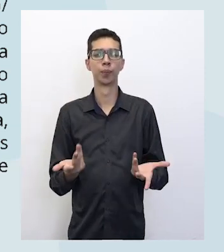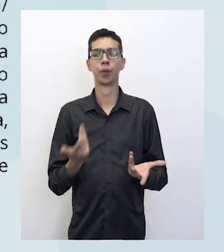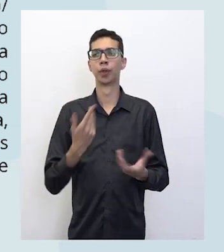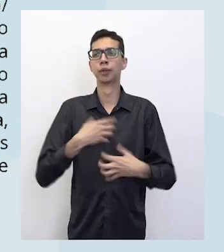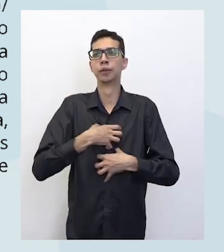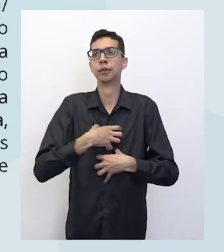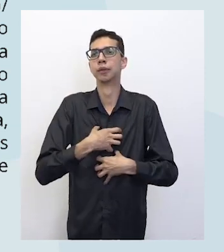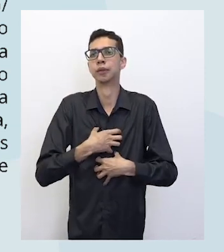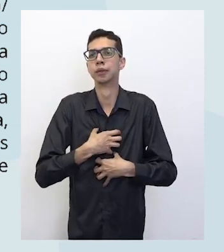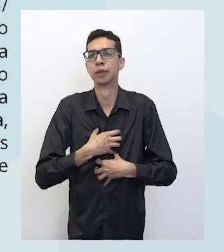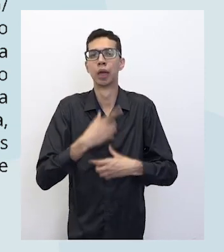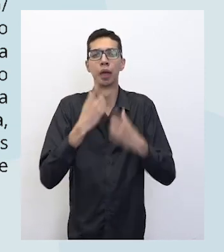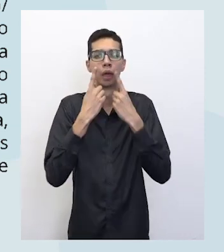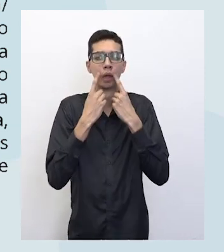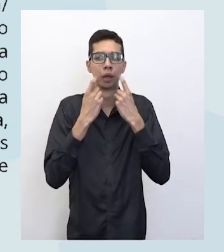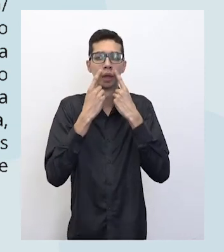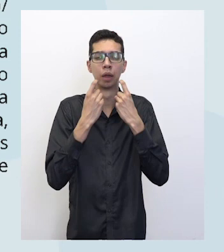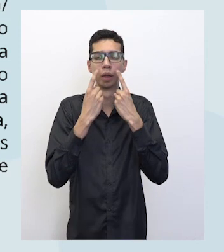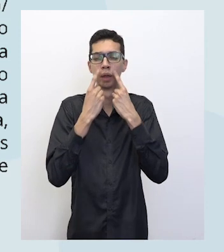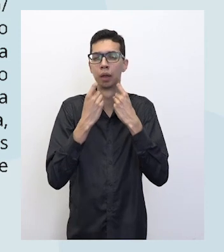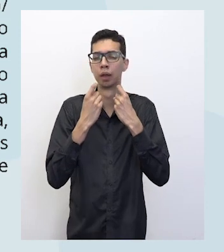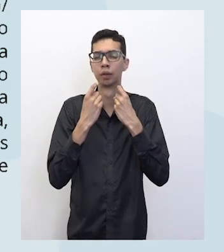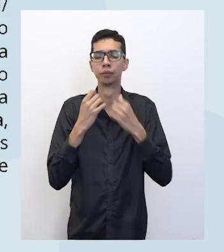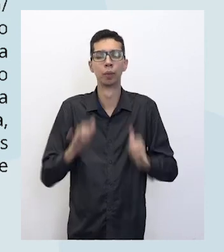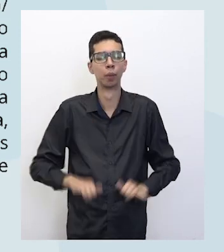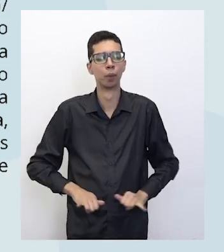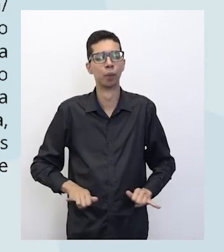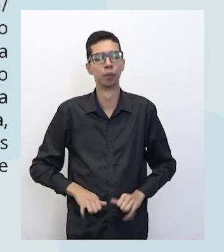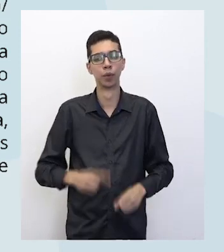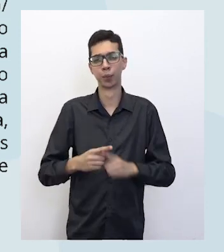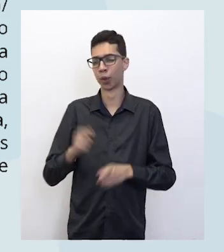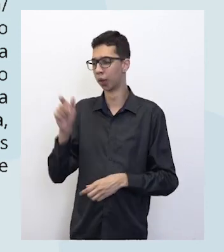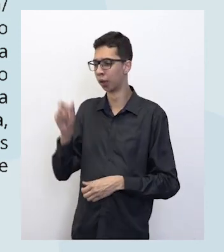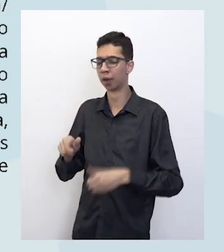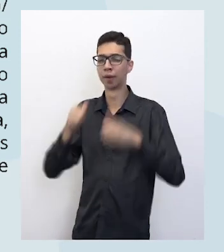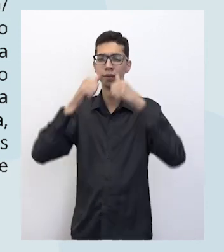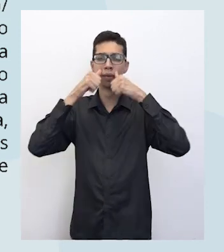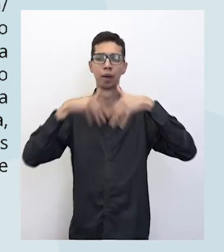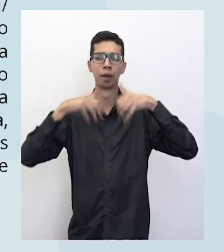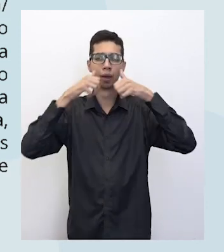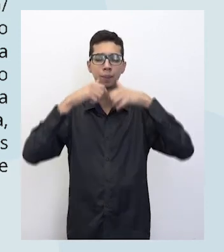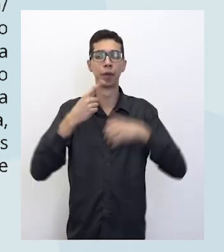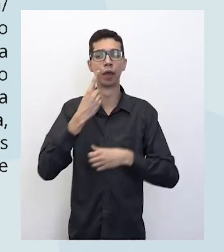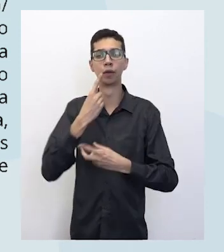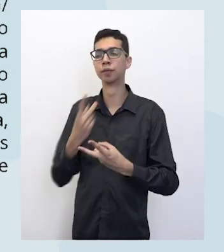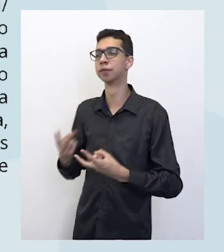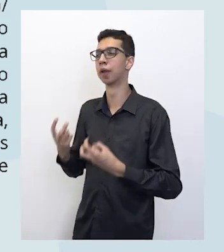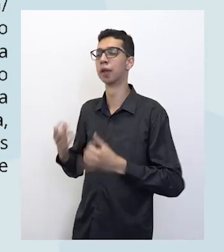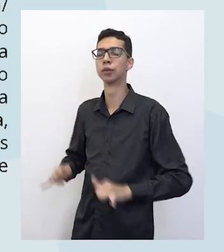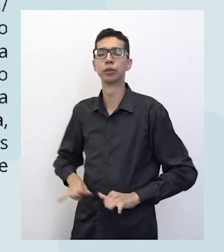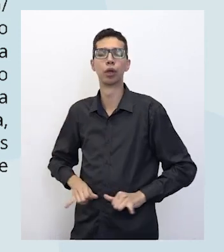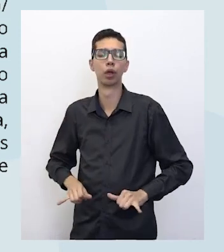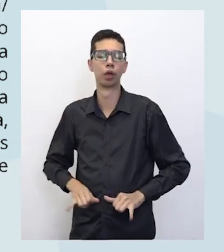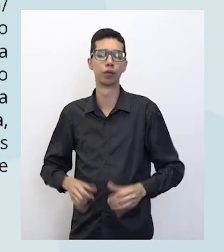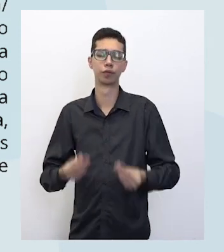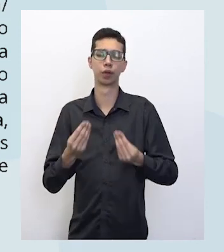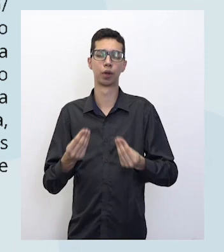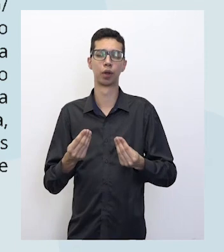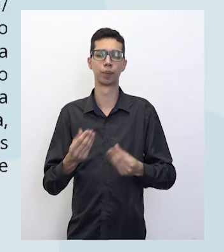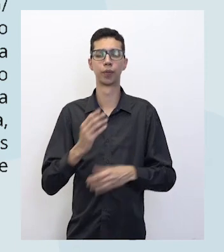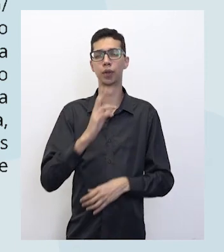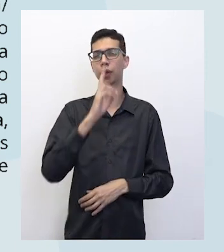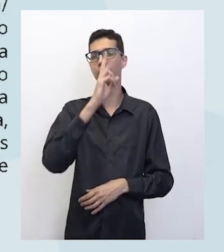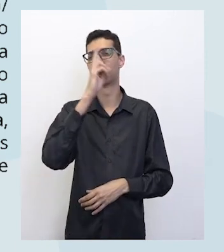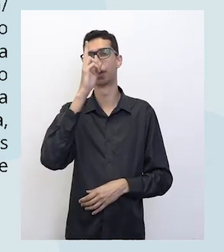e sofrer, né, com o drama daquele personagem, como ele está sofrendo, como ele está se sentindo, né, mal